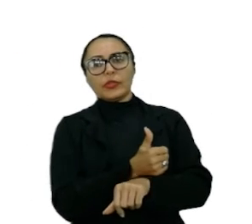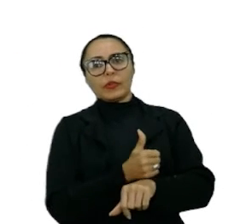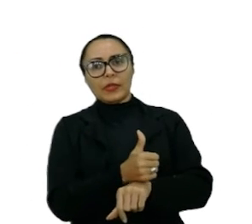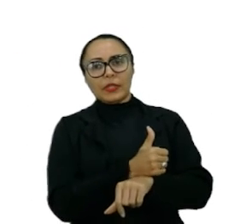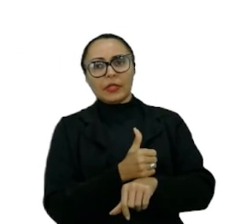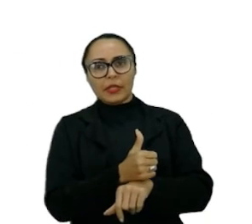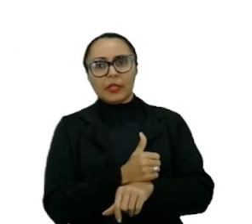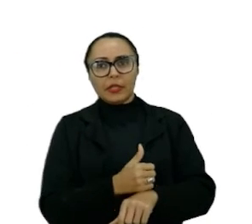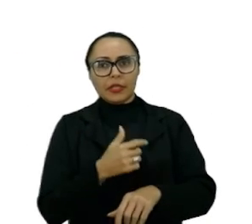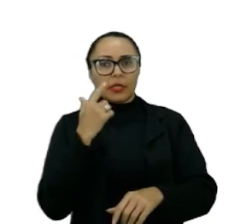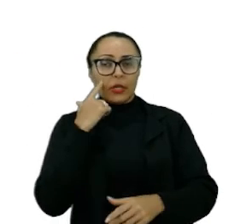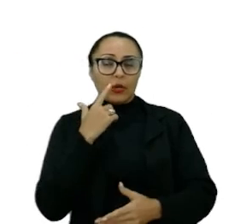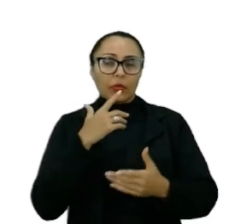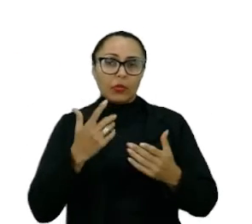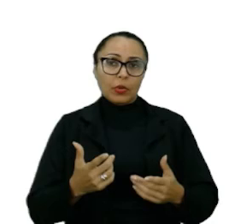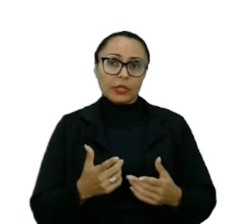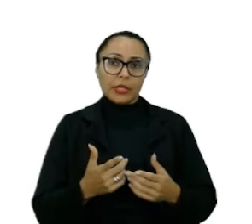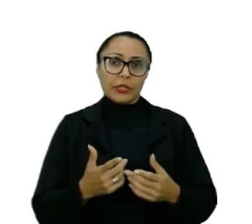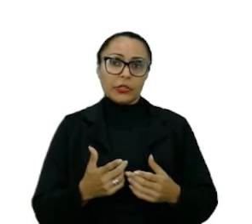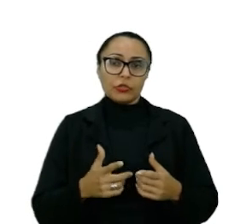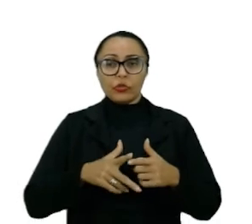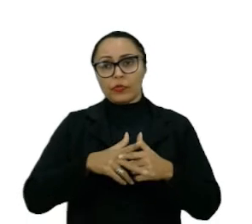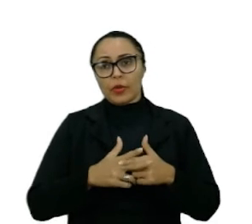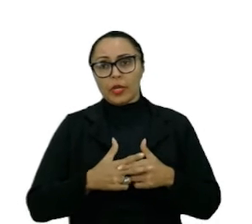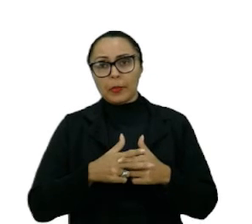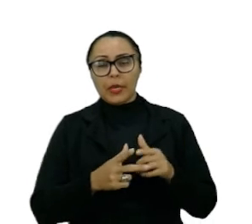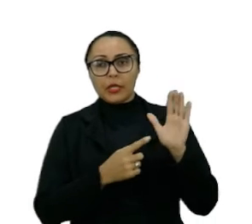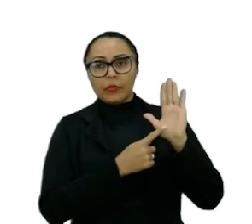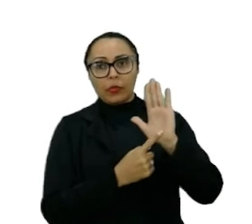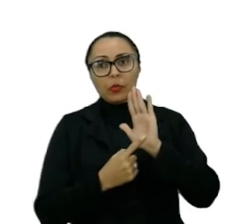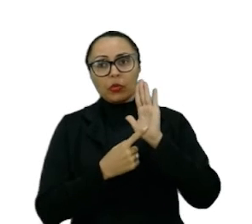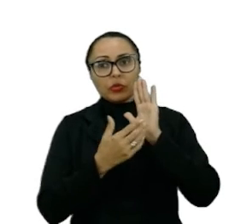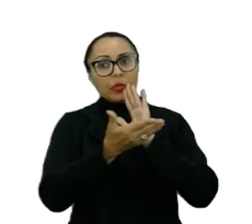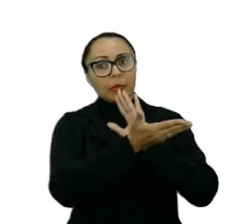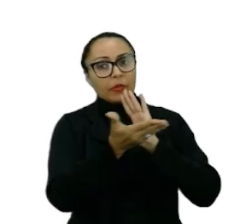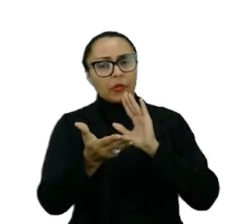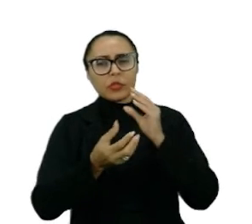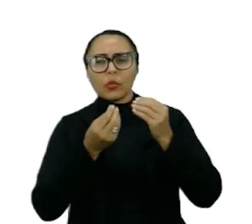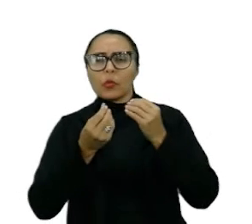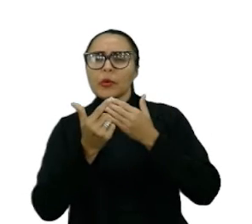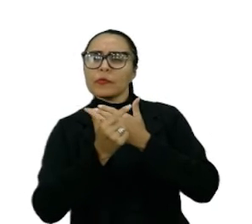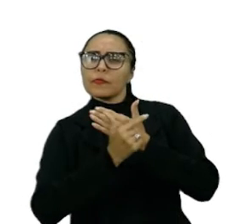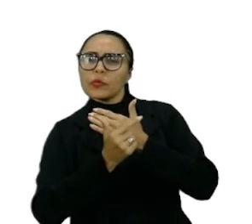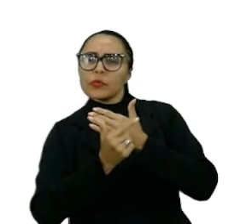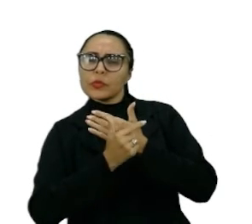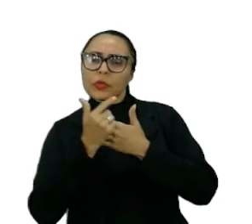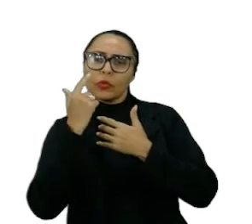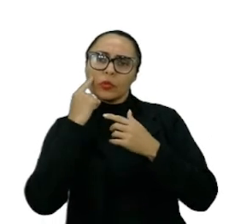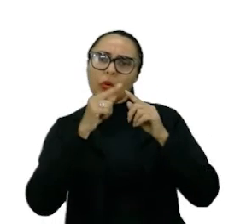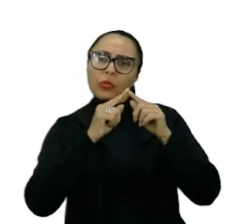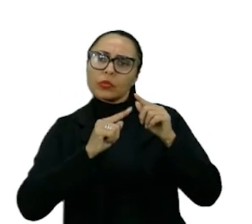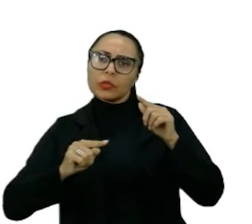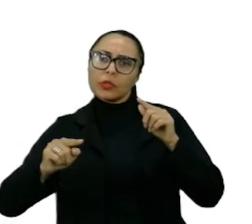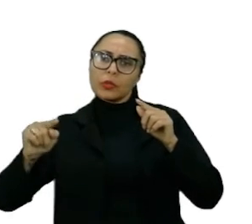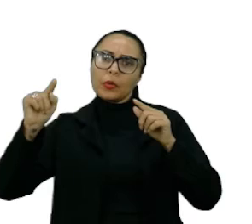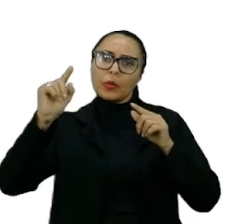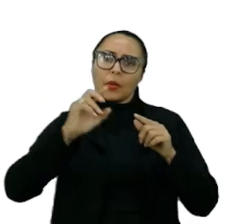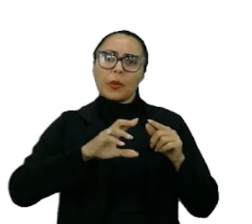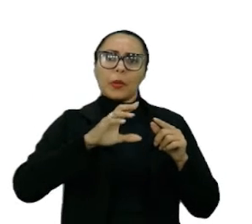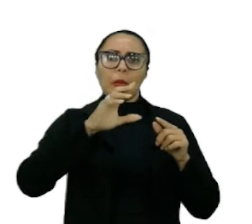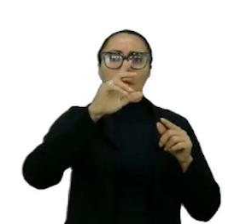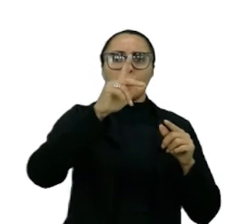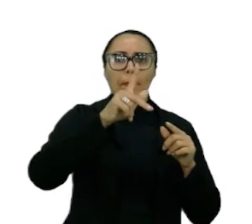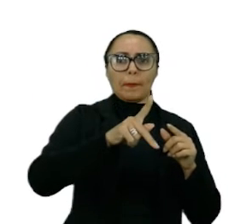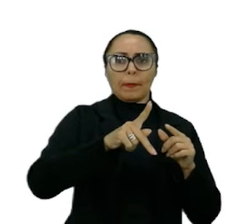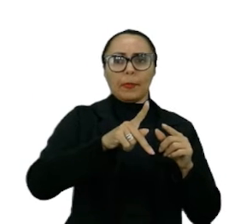das ferramentas, eu vou apresentar para vocês como é que funciona o ciclo PDCA.